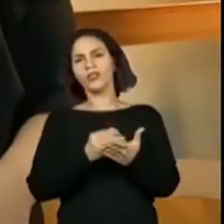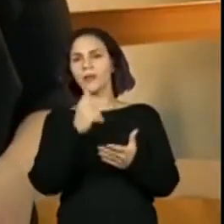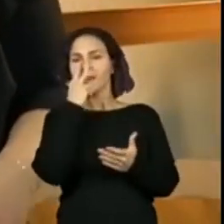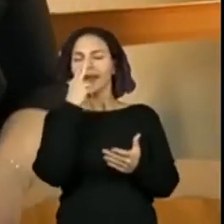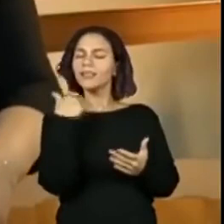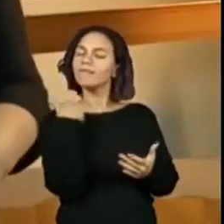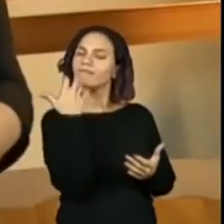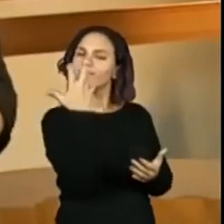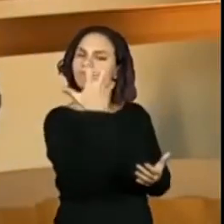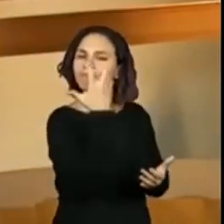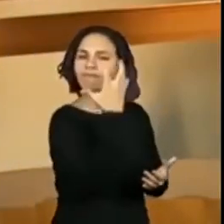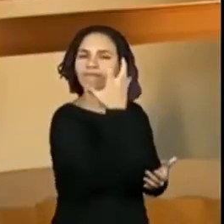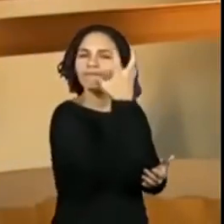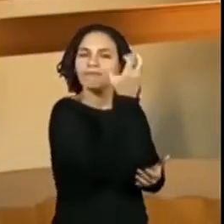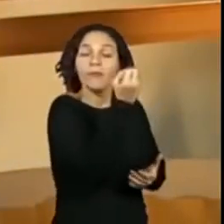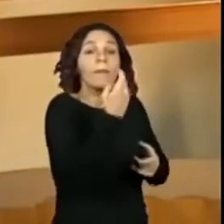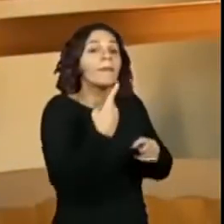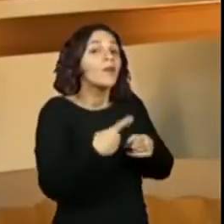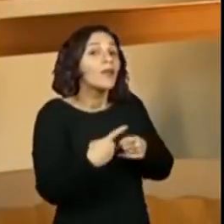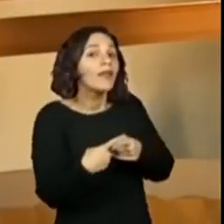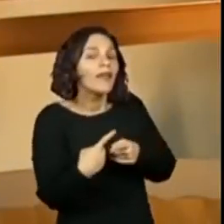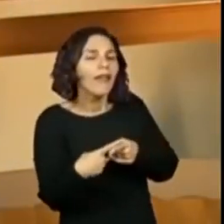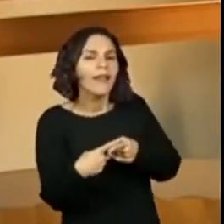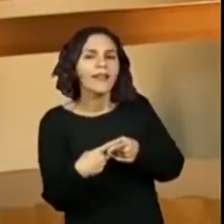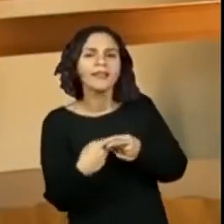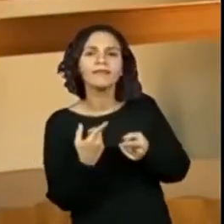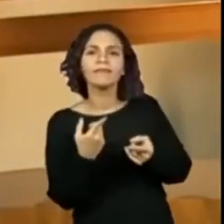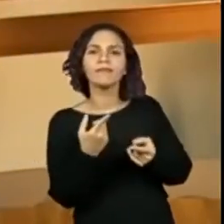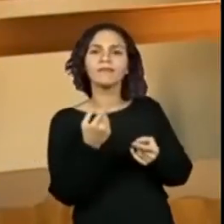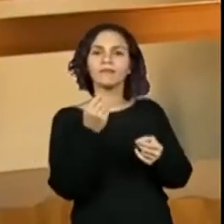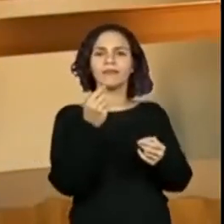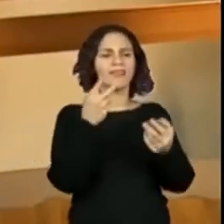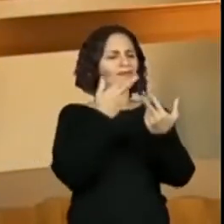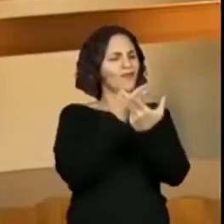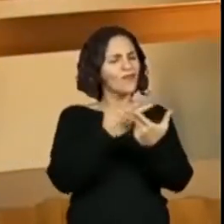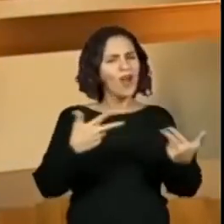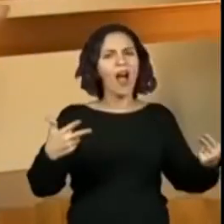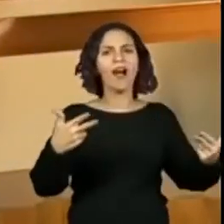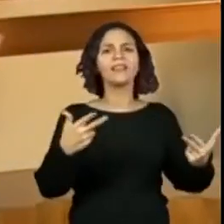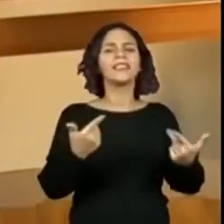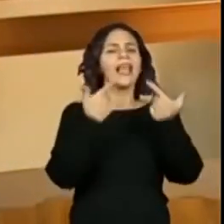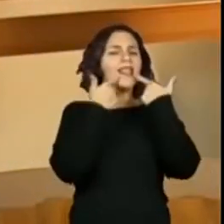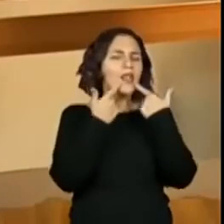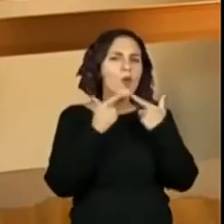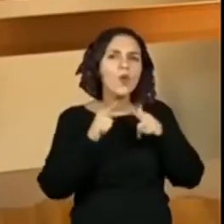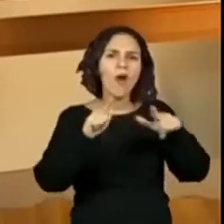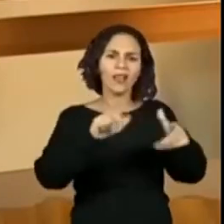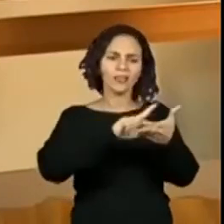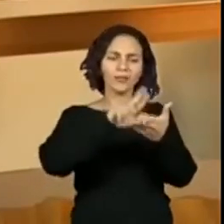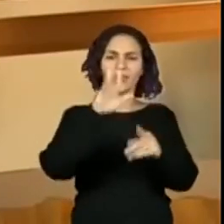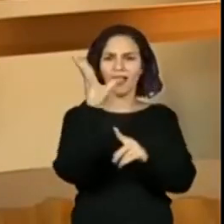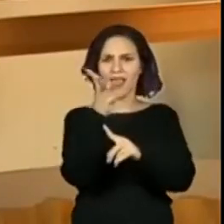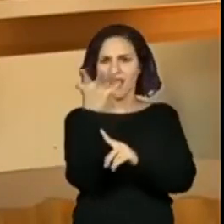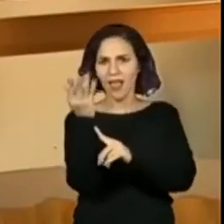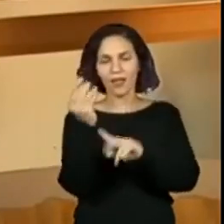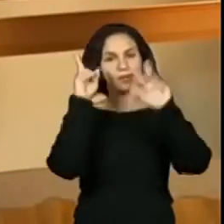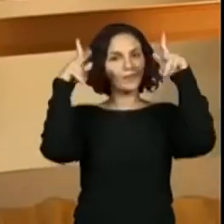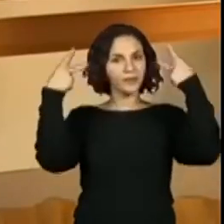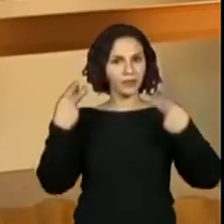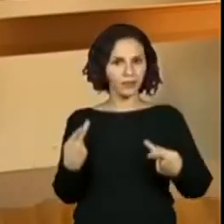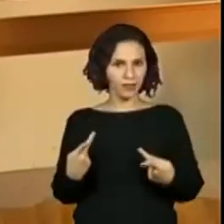isso, né? Tanto que em várias obras e várias linguagens artísticas